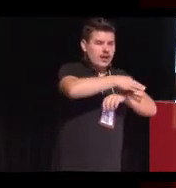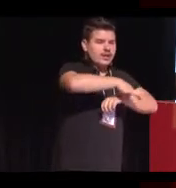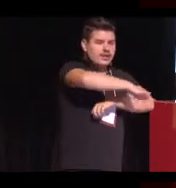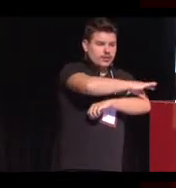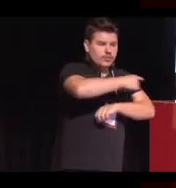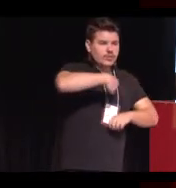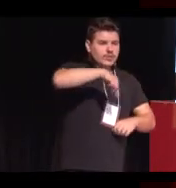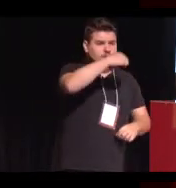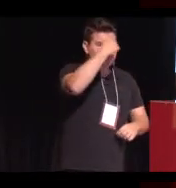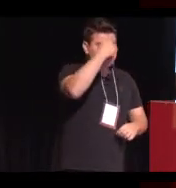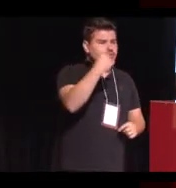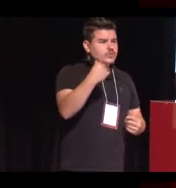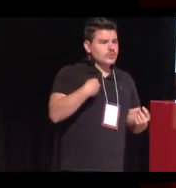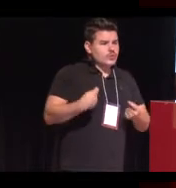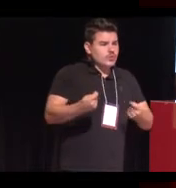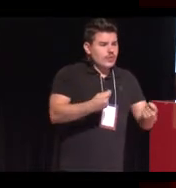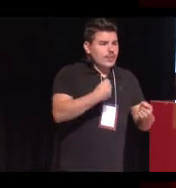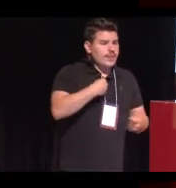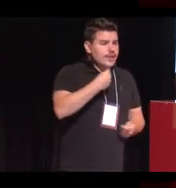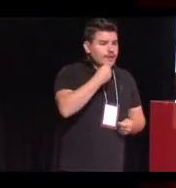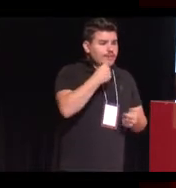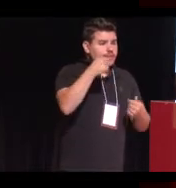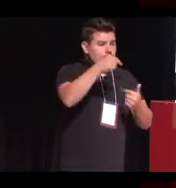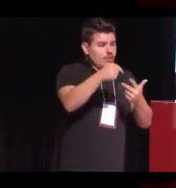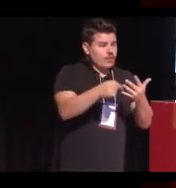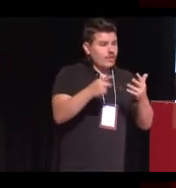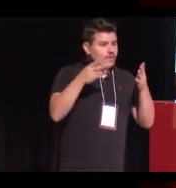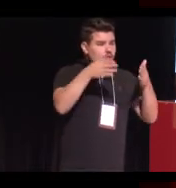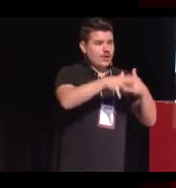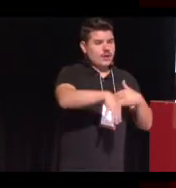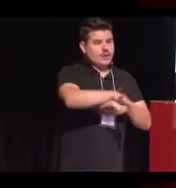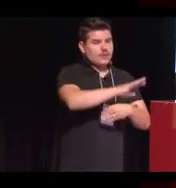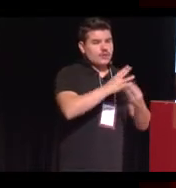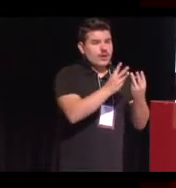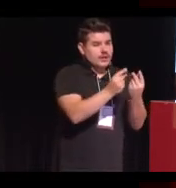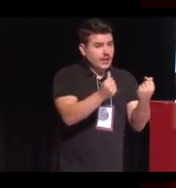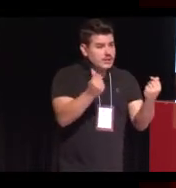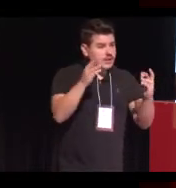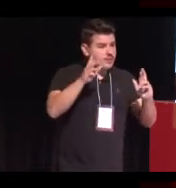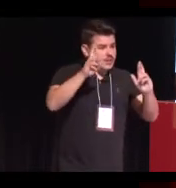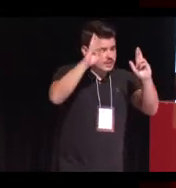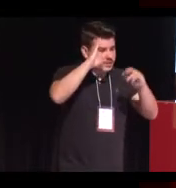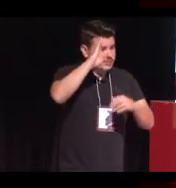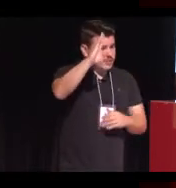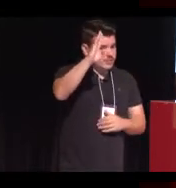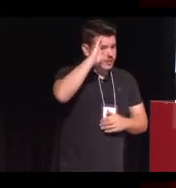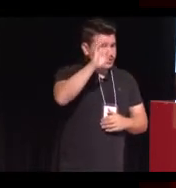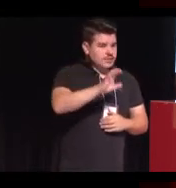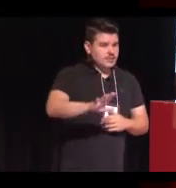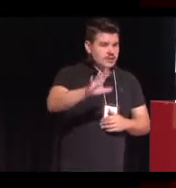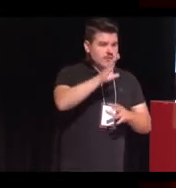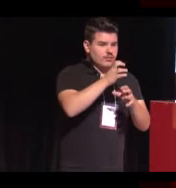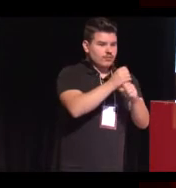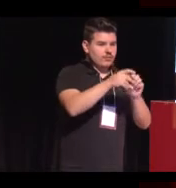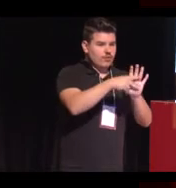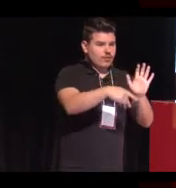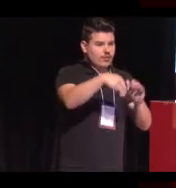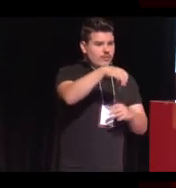tentou coletar alguns atributos de qualidade que representavam como o estado daquele monolito.